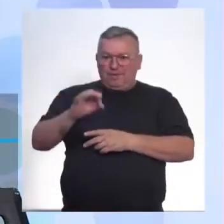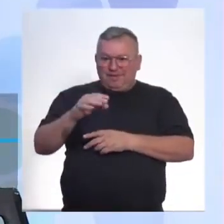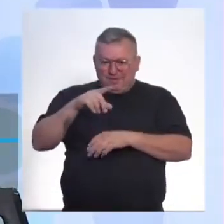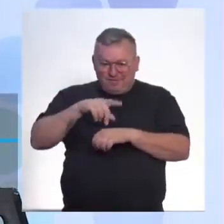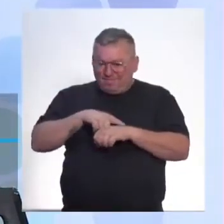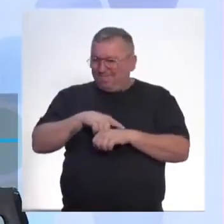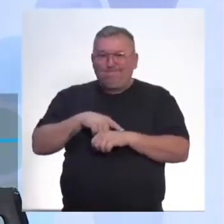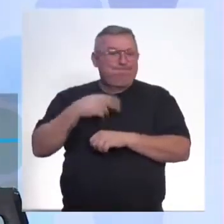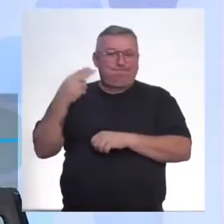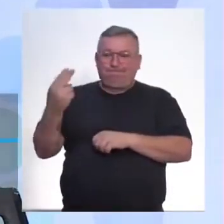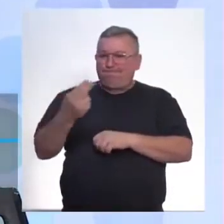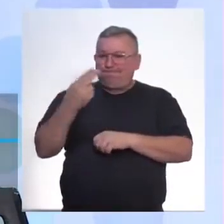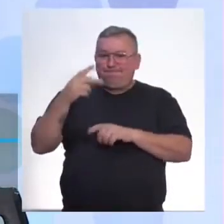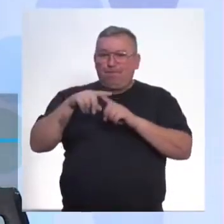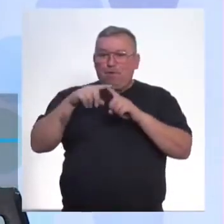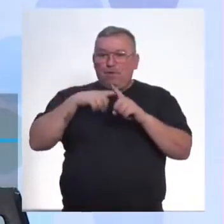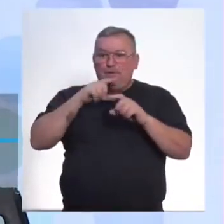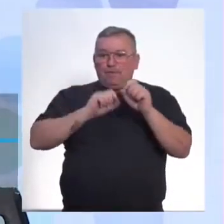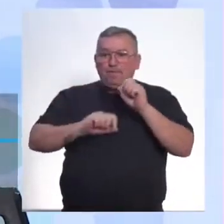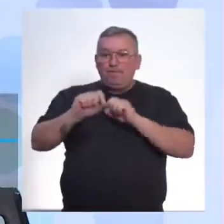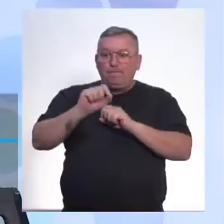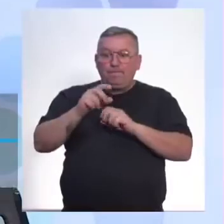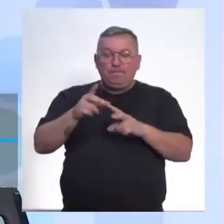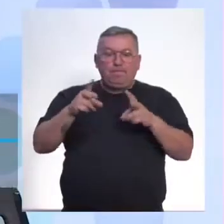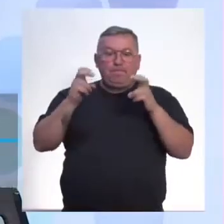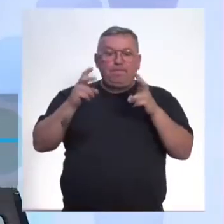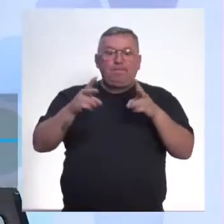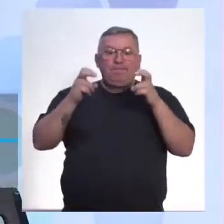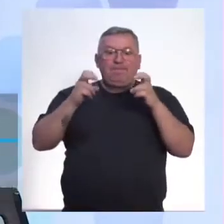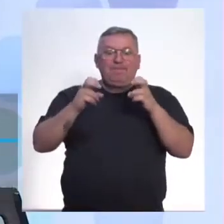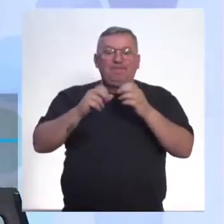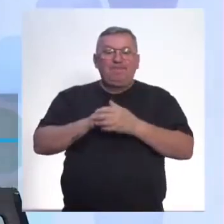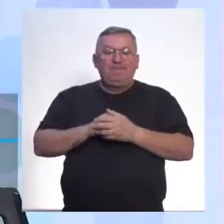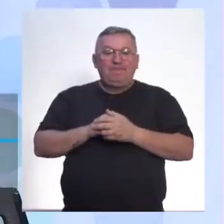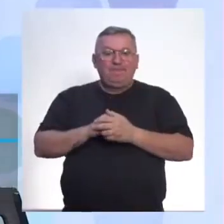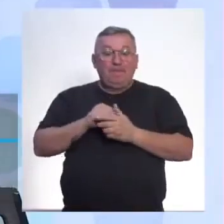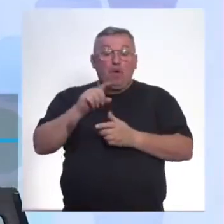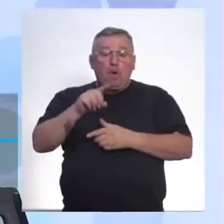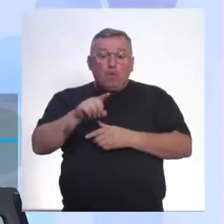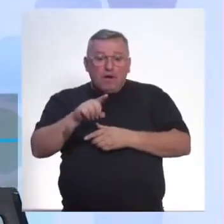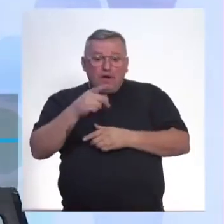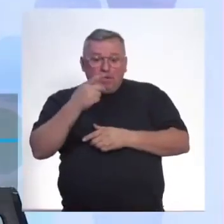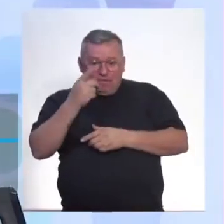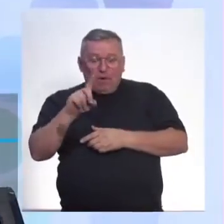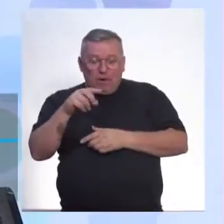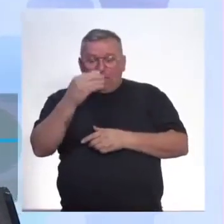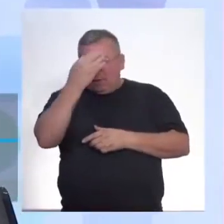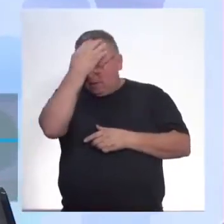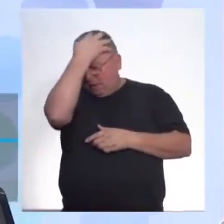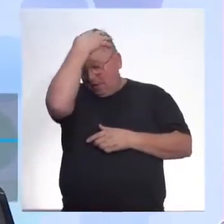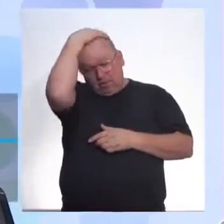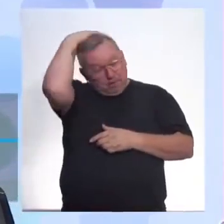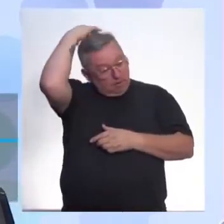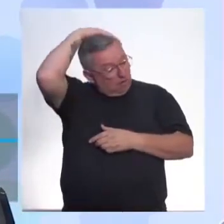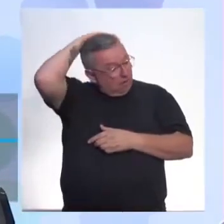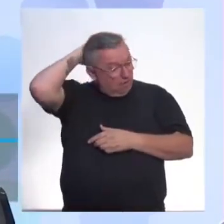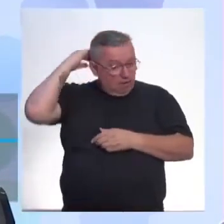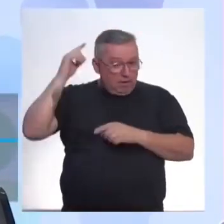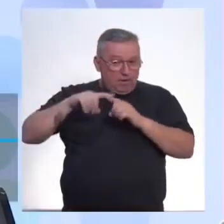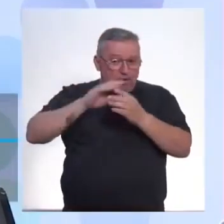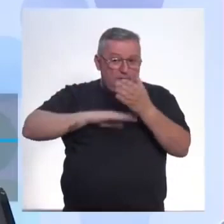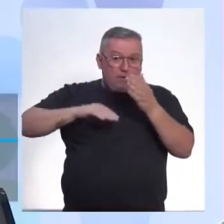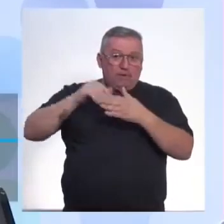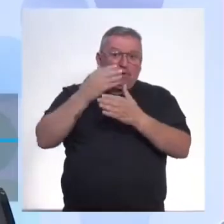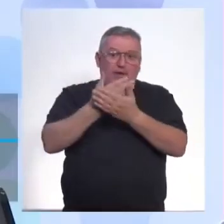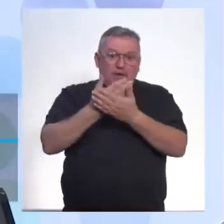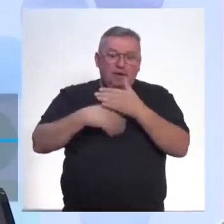dá. Mas você tem que ter aquele sininho, né? Vamos usar essa comparação. Opa, isso que ele está falando é extremamente importante e serve para todas as aulas, não só